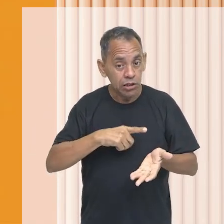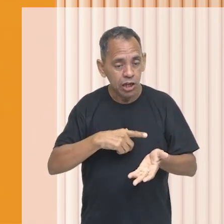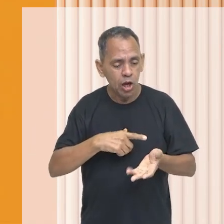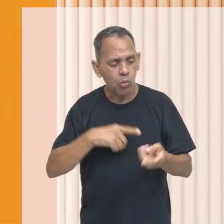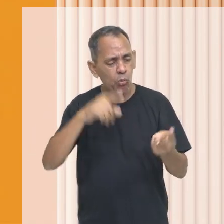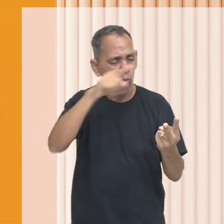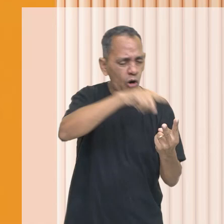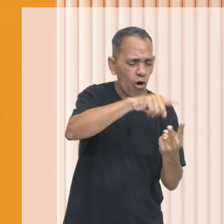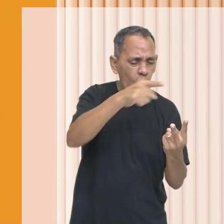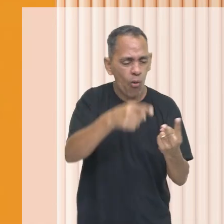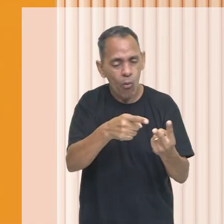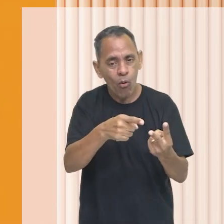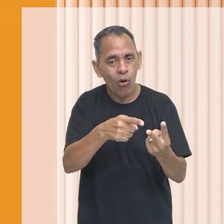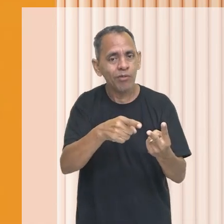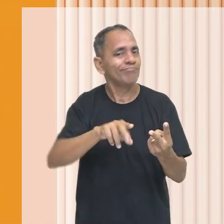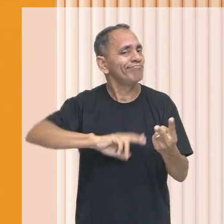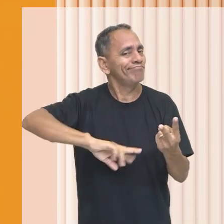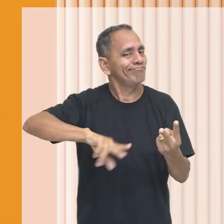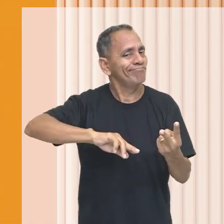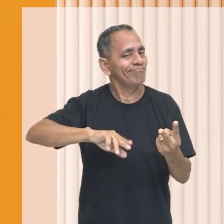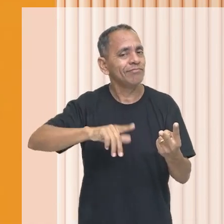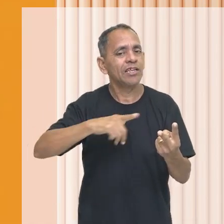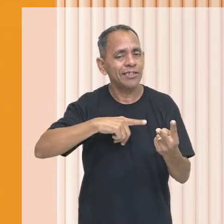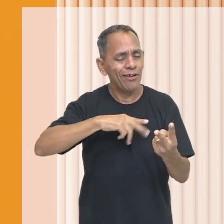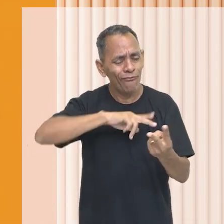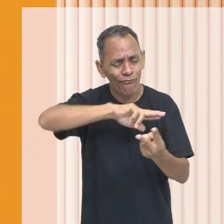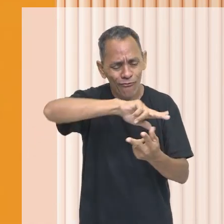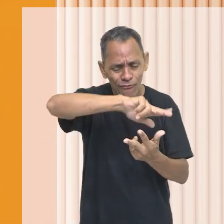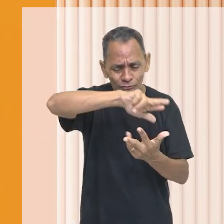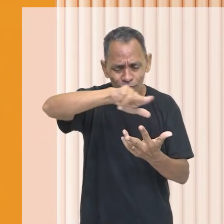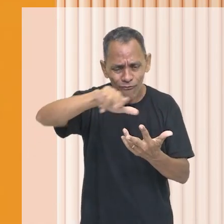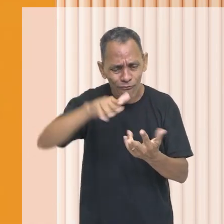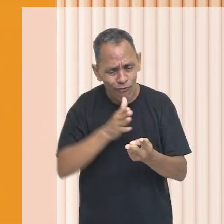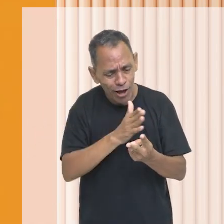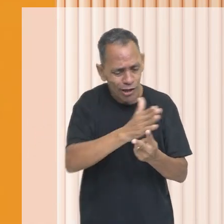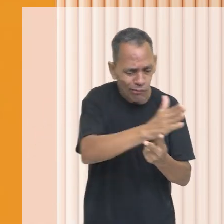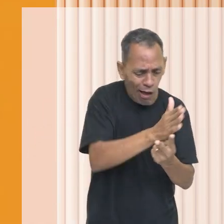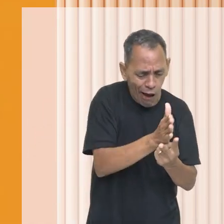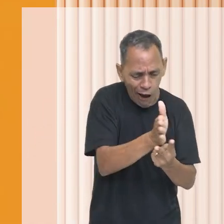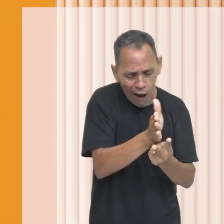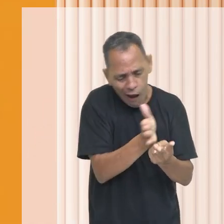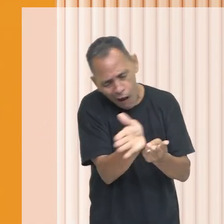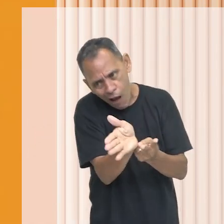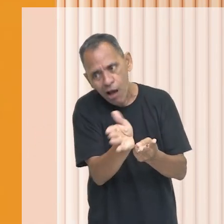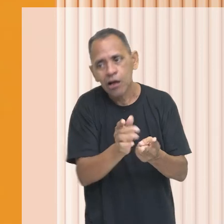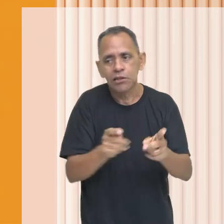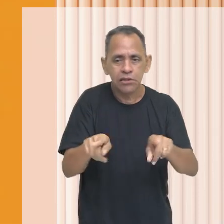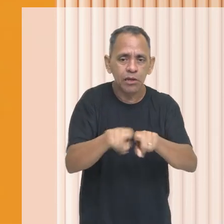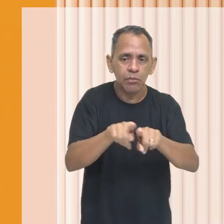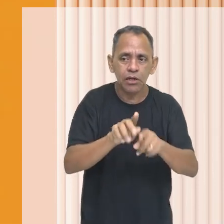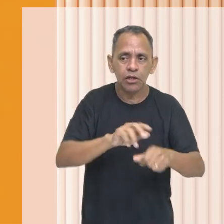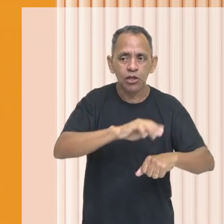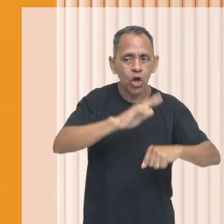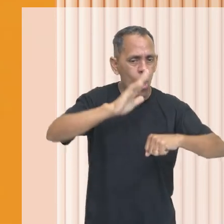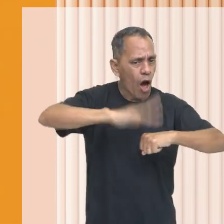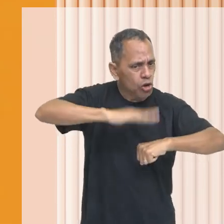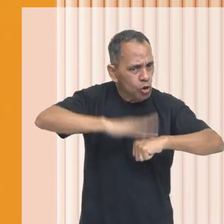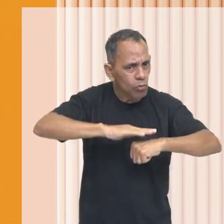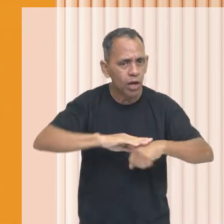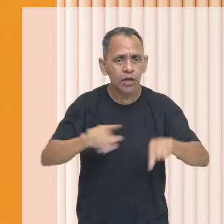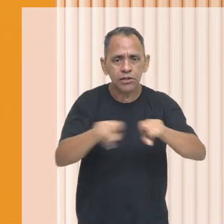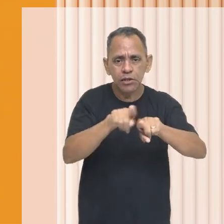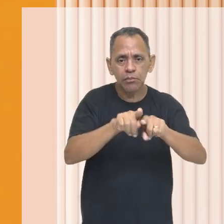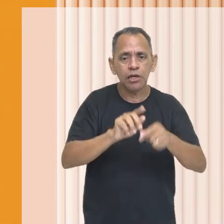e lado B, mas sim um mundo mais conectado, e vai